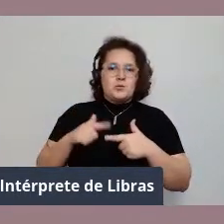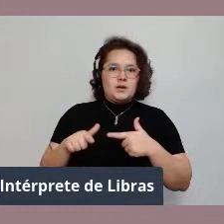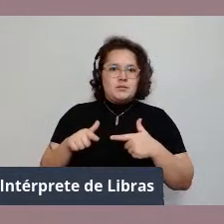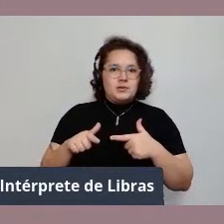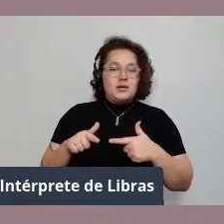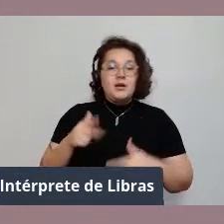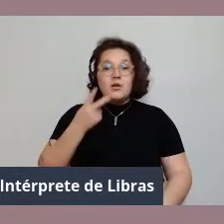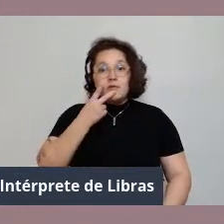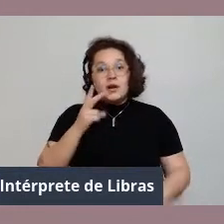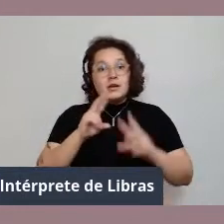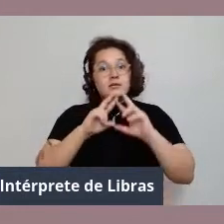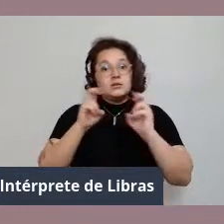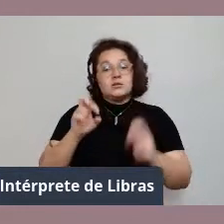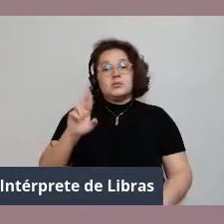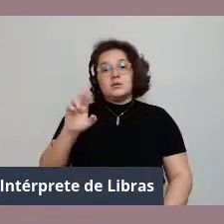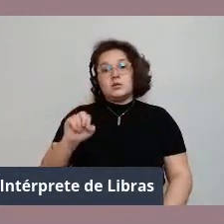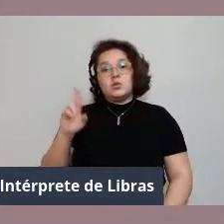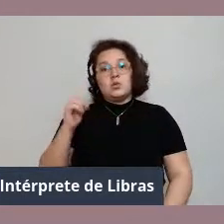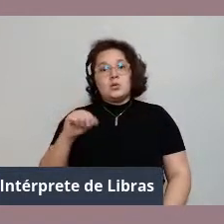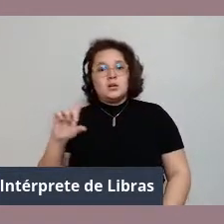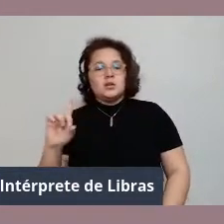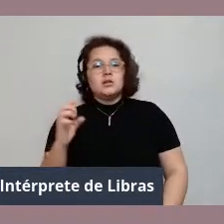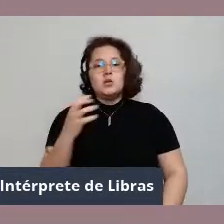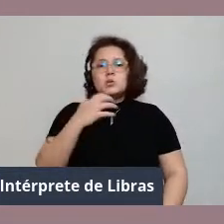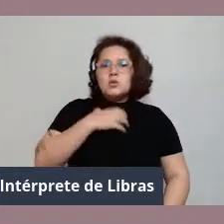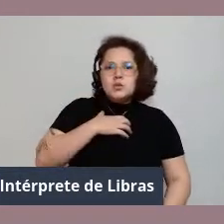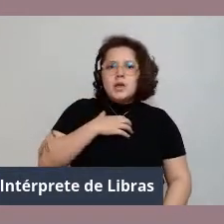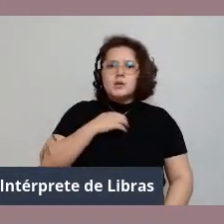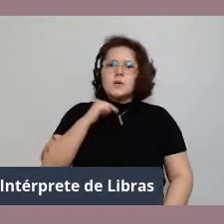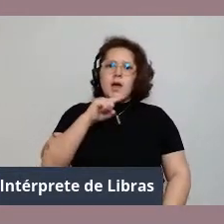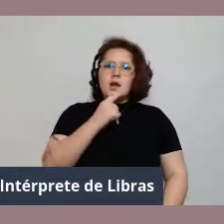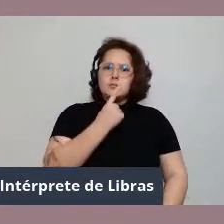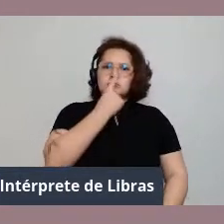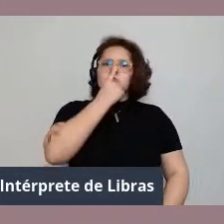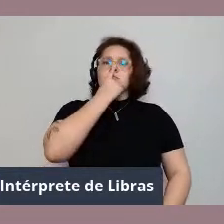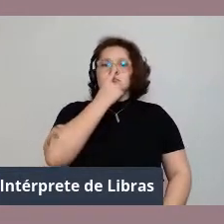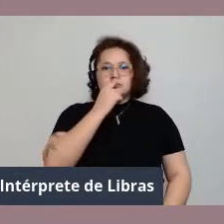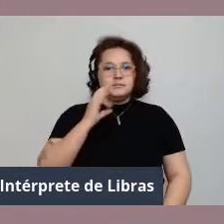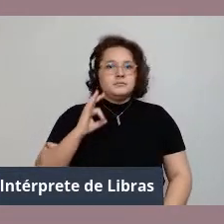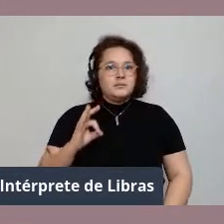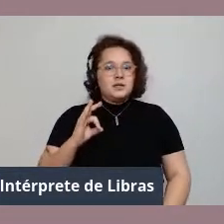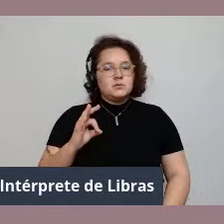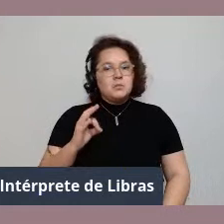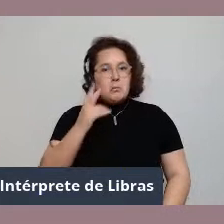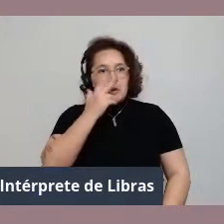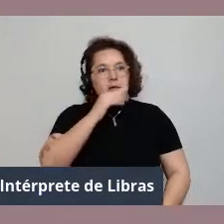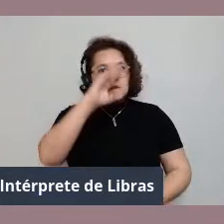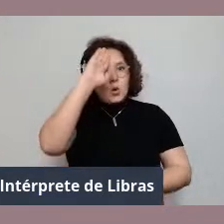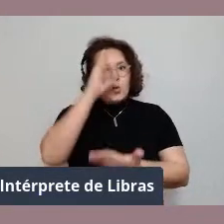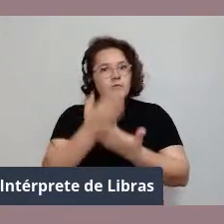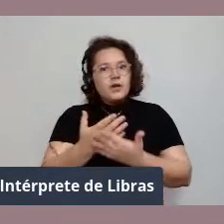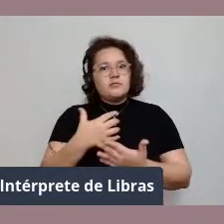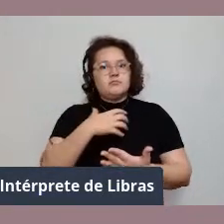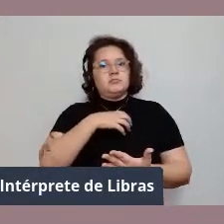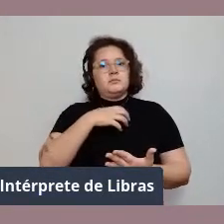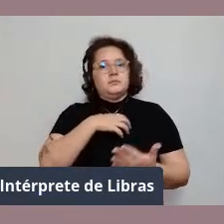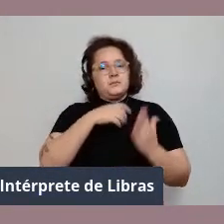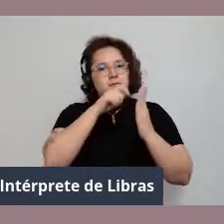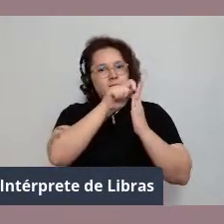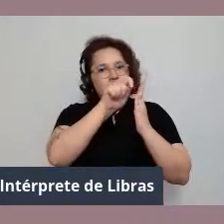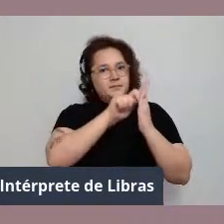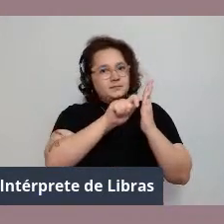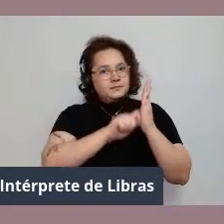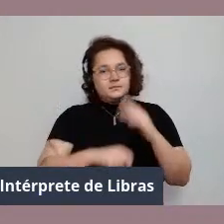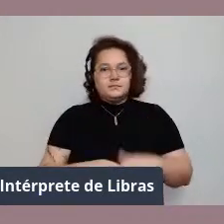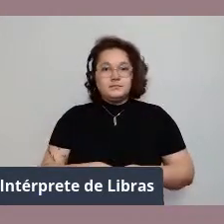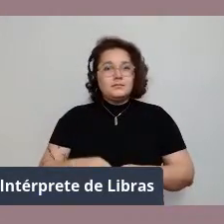de uma forma com a qual se sentia plenamente identificada, próxima, confiante. E ela não estava